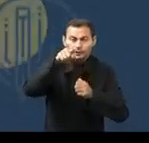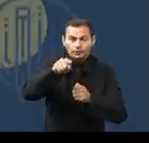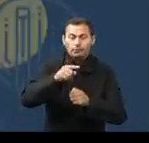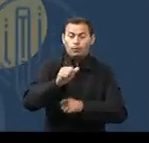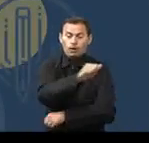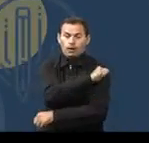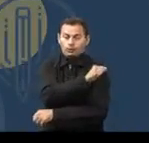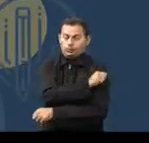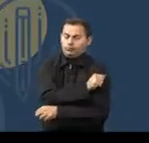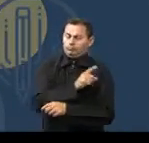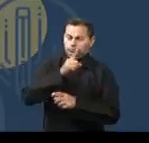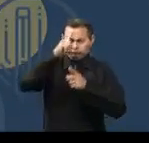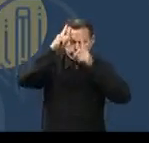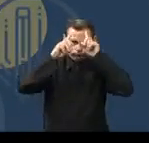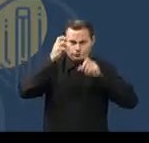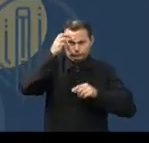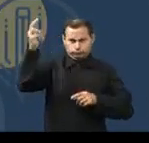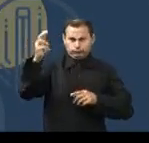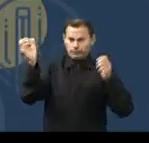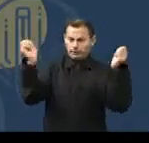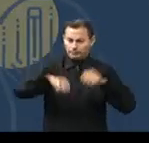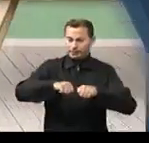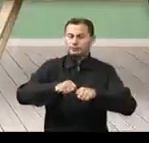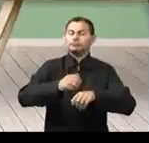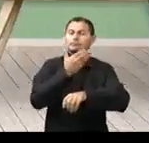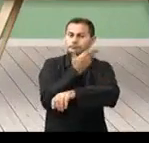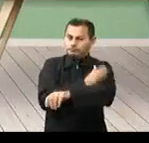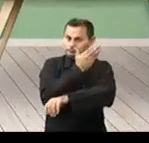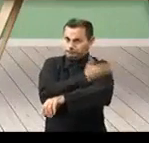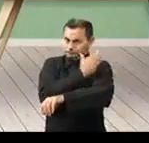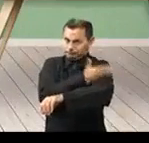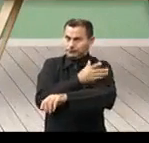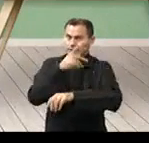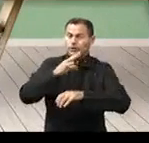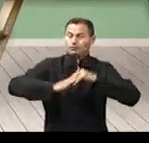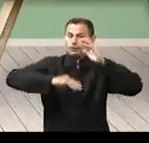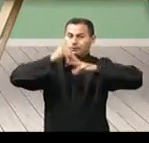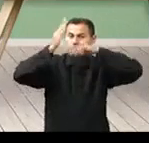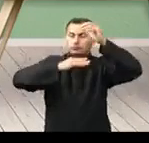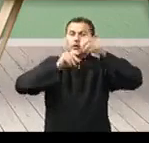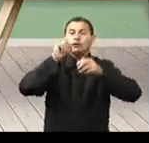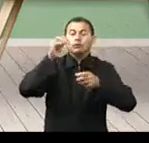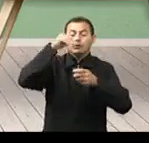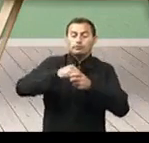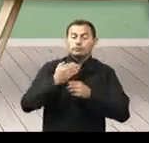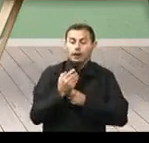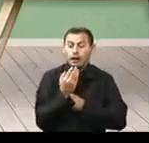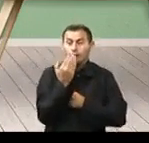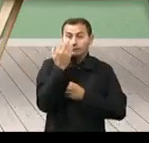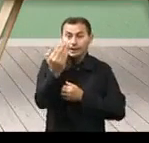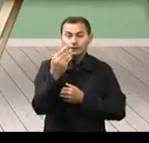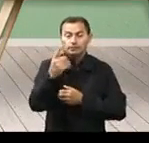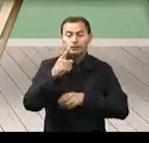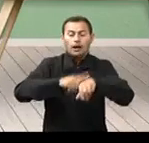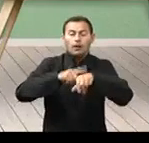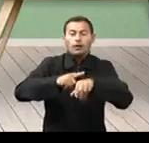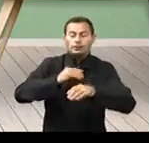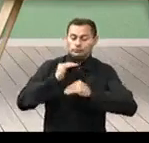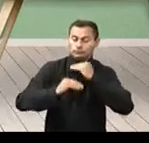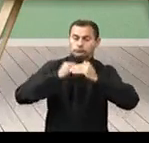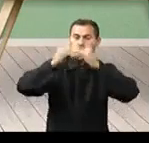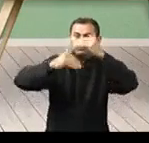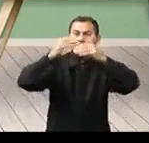aluno proativo e mais capacitado para exercer a sua profissão, o que te coloca passos à frente na hora de ter